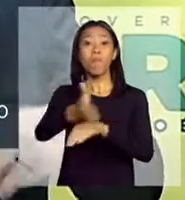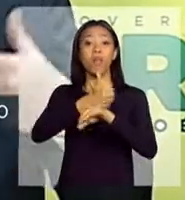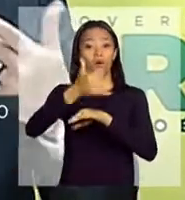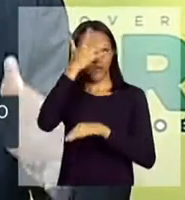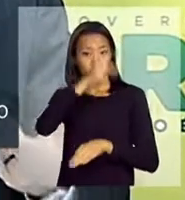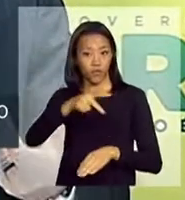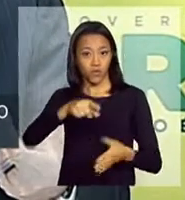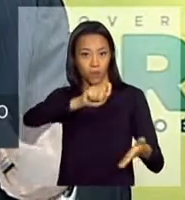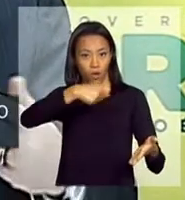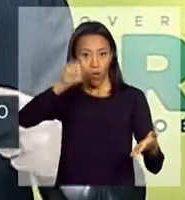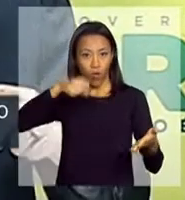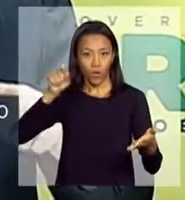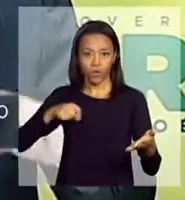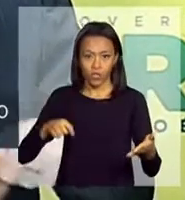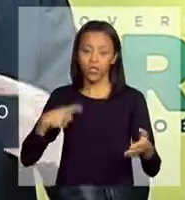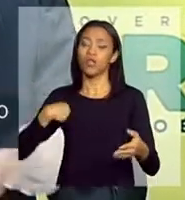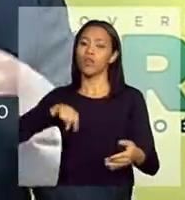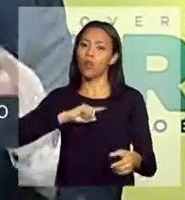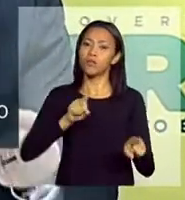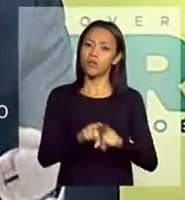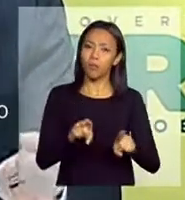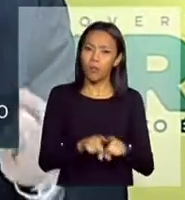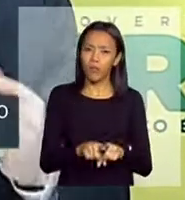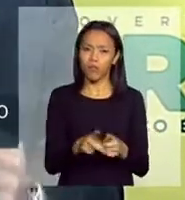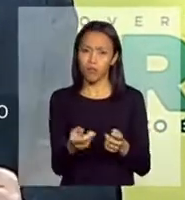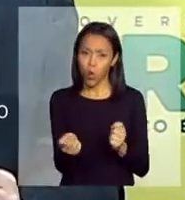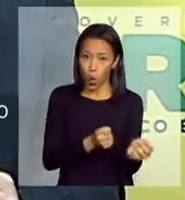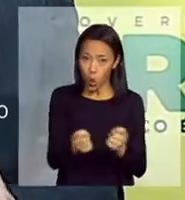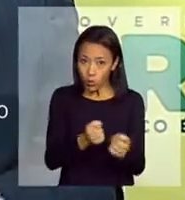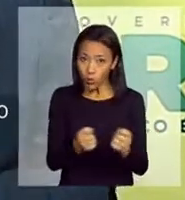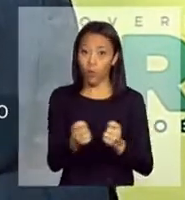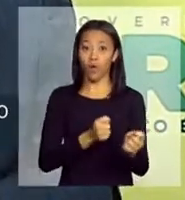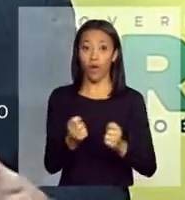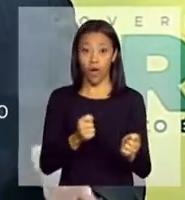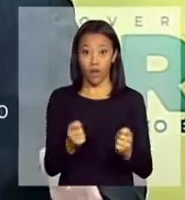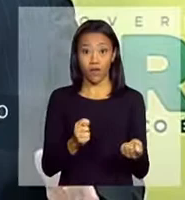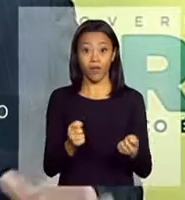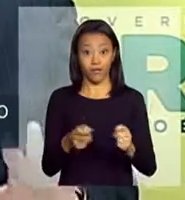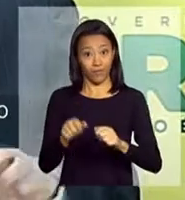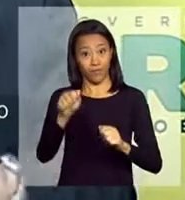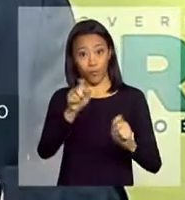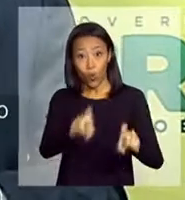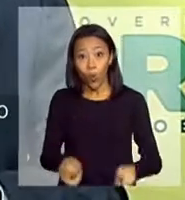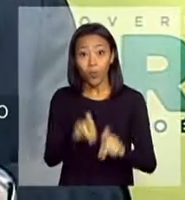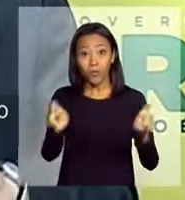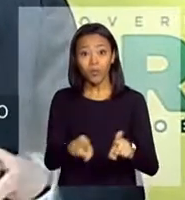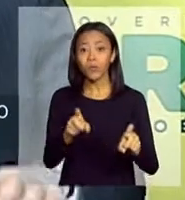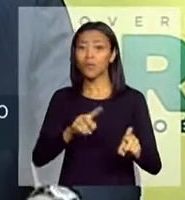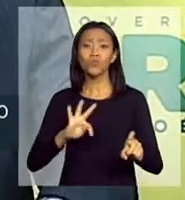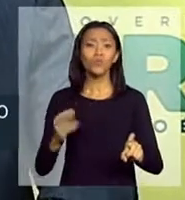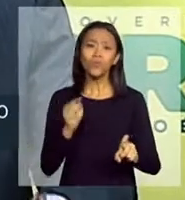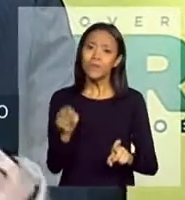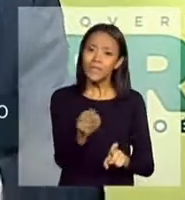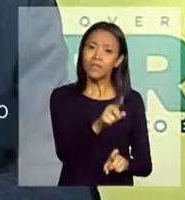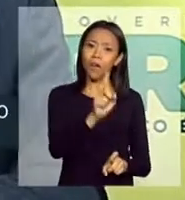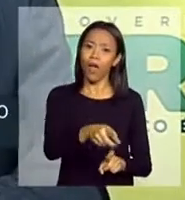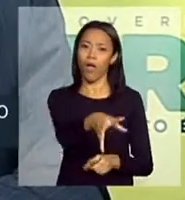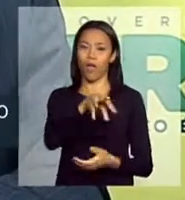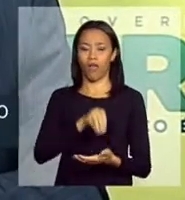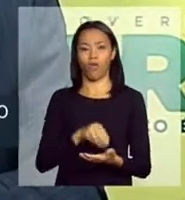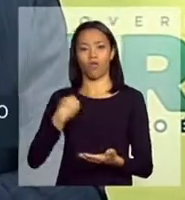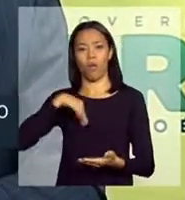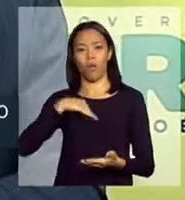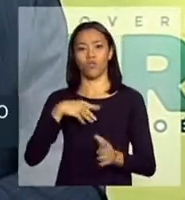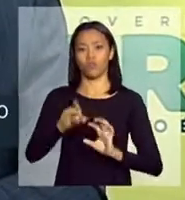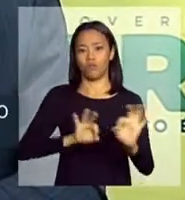nós vamos me tornar online com mais exigências em relação aos corretores estão tudo isso faz parte de nosso planejamento e ele será